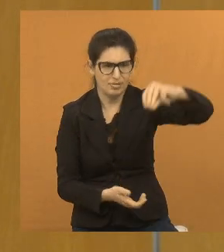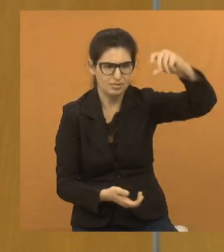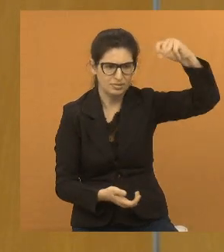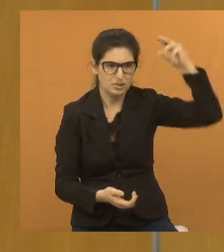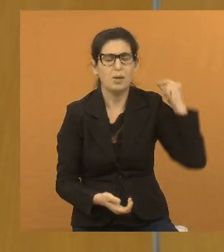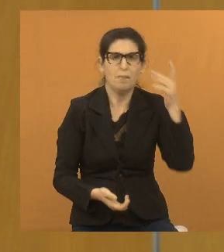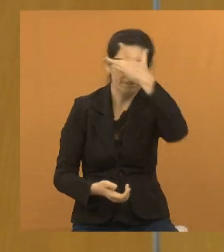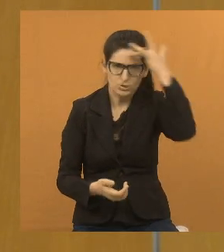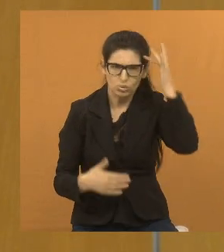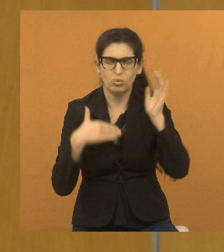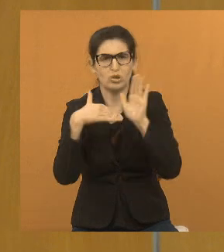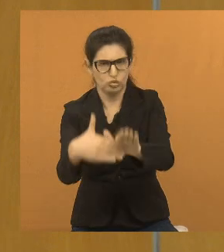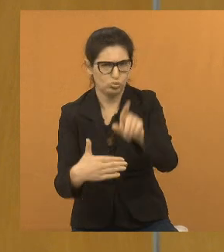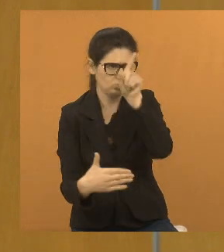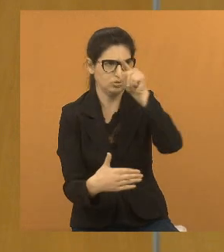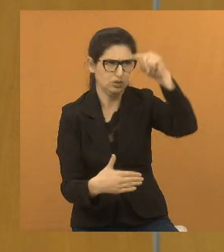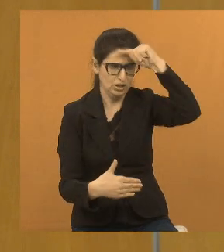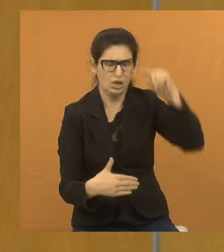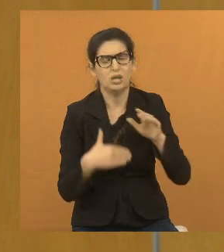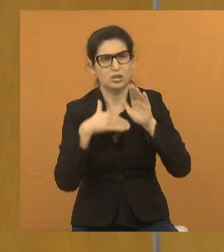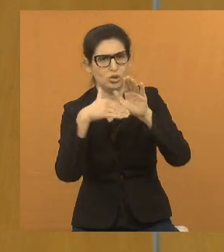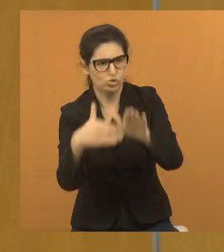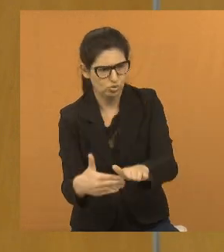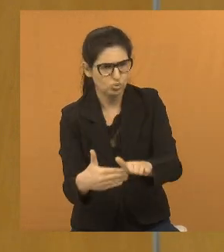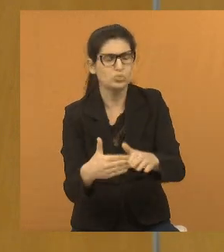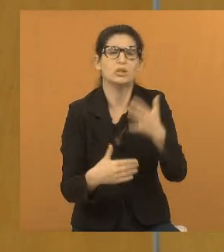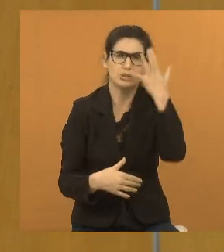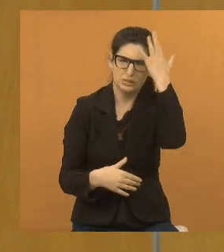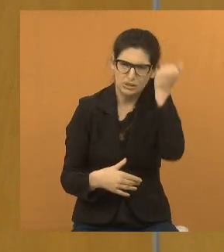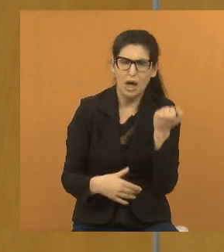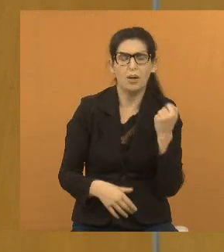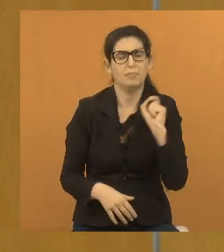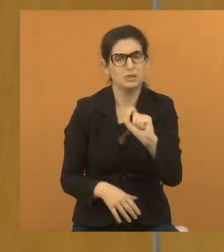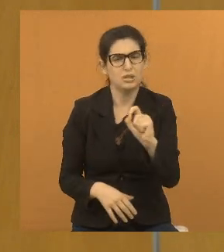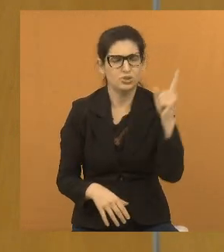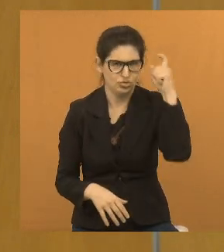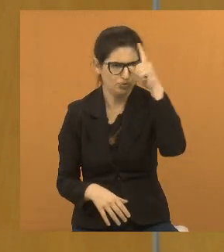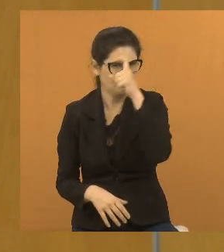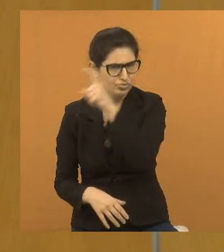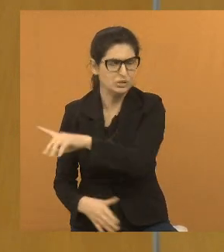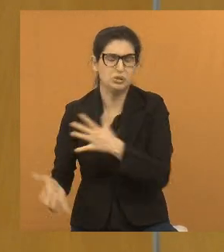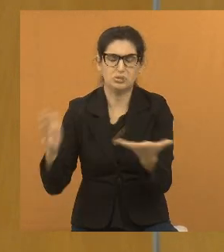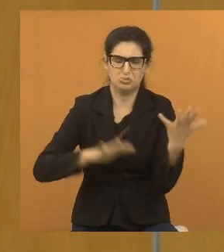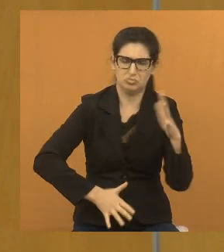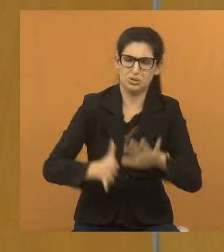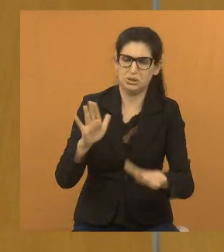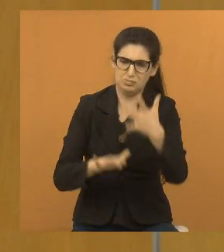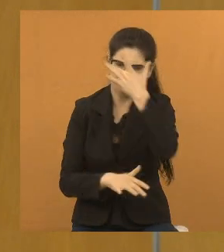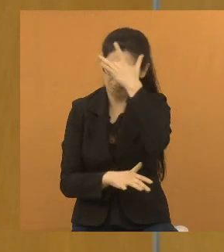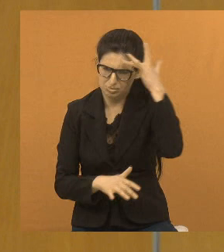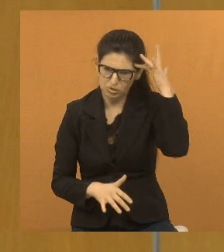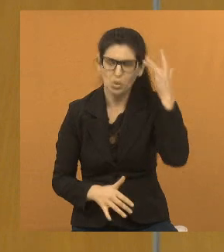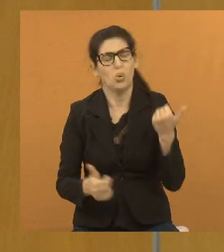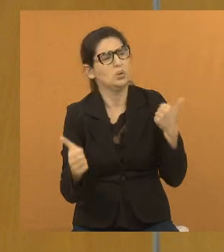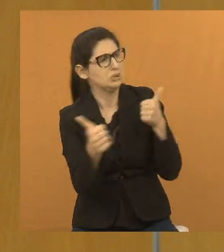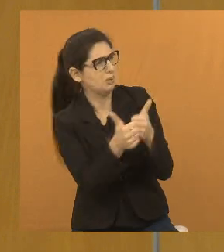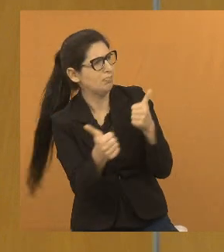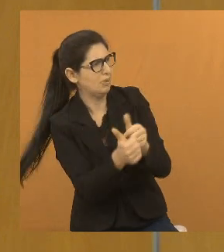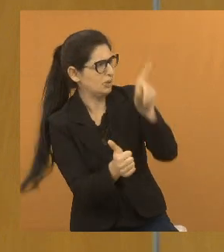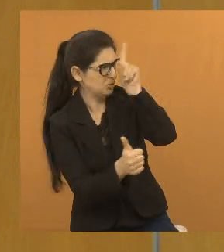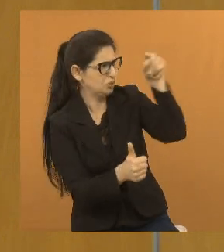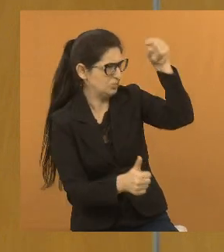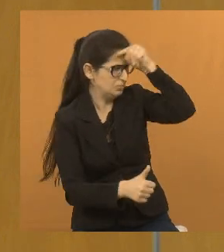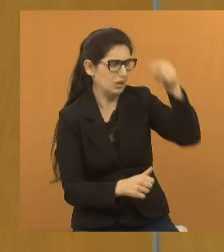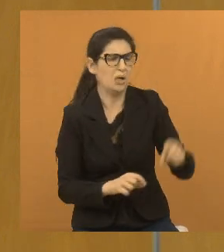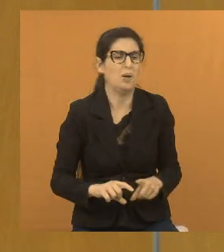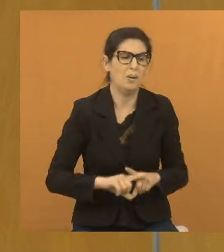de saúde têm muita noção a respeito da dificuldade. Às vezes, uma pessoa está perto de uma unidade, mas para chegar